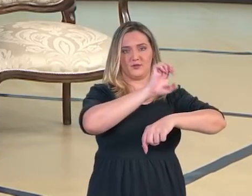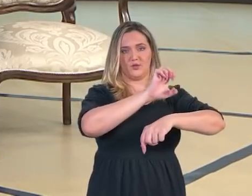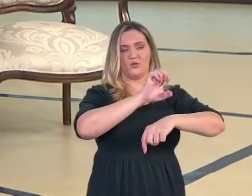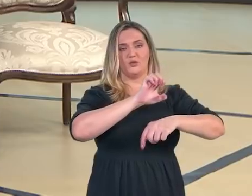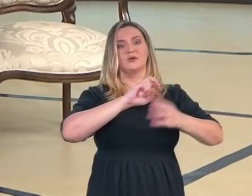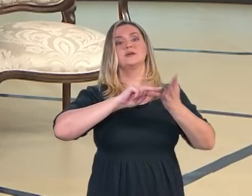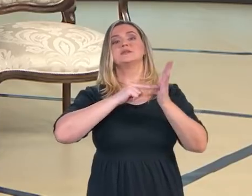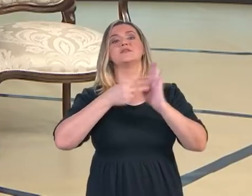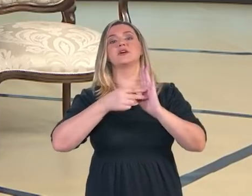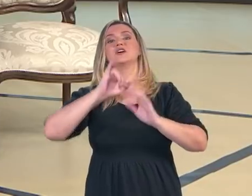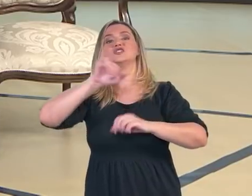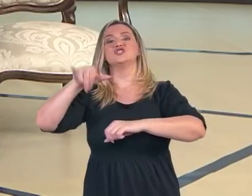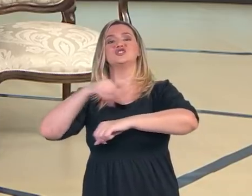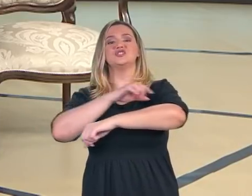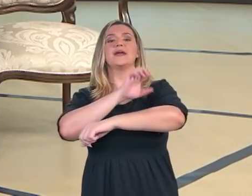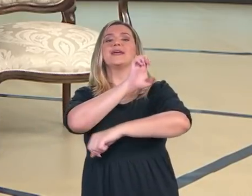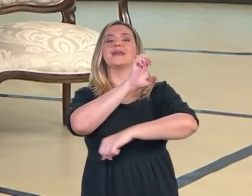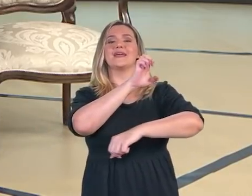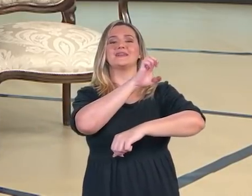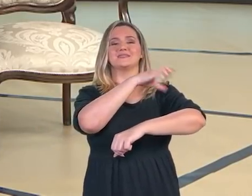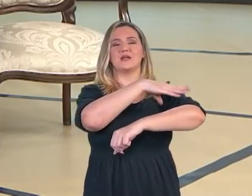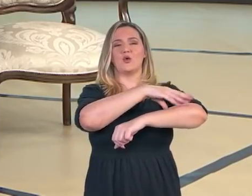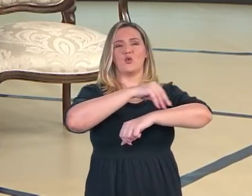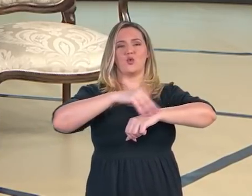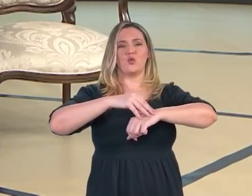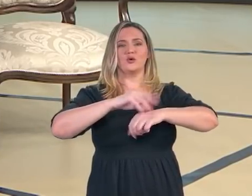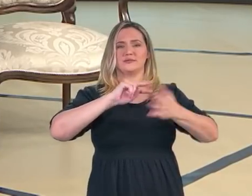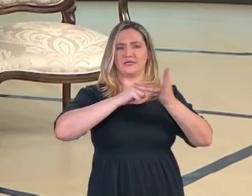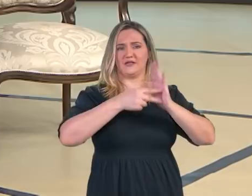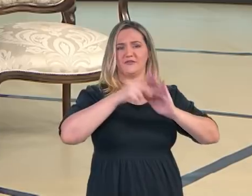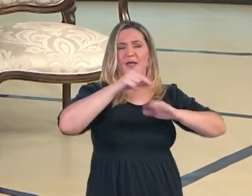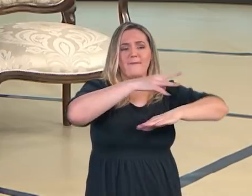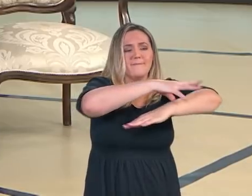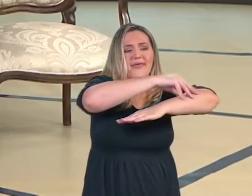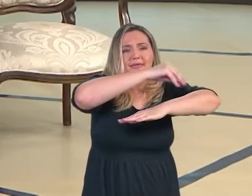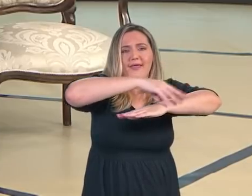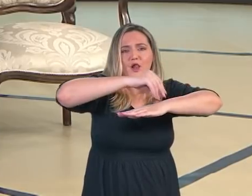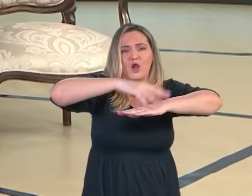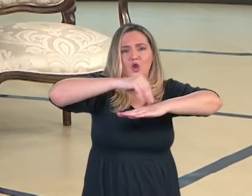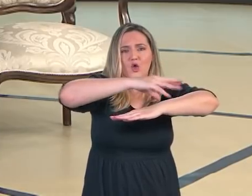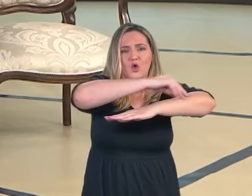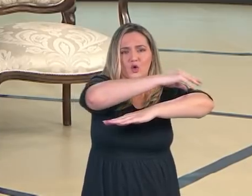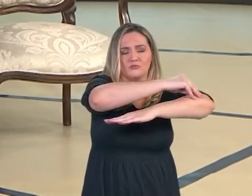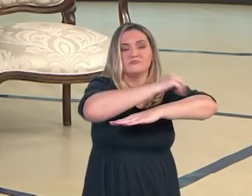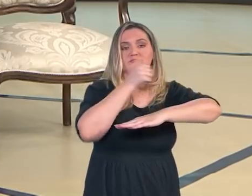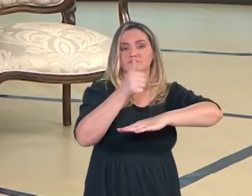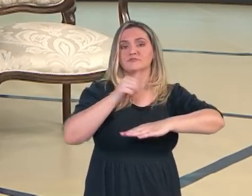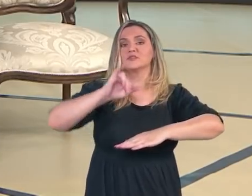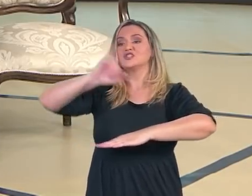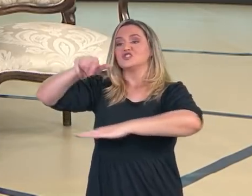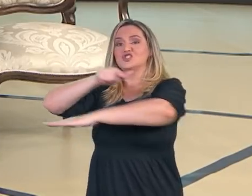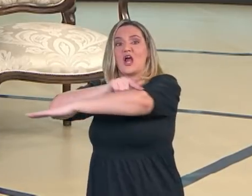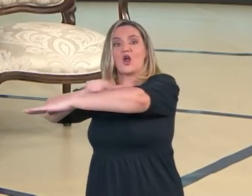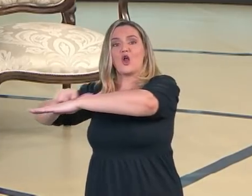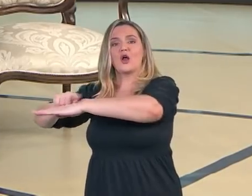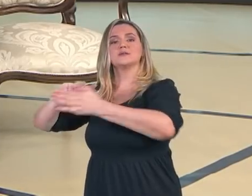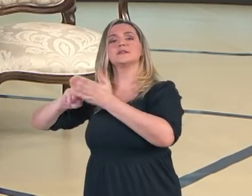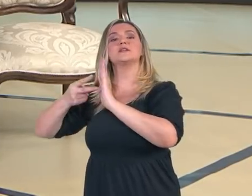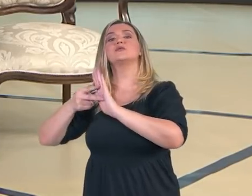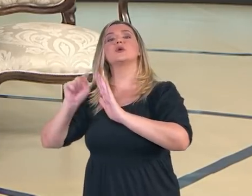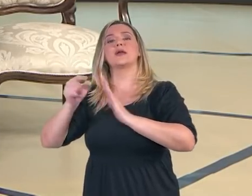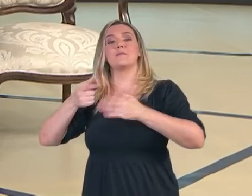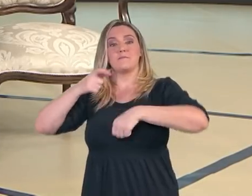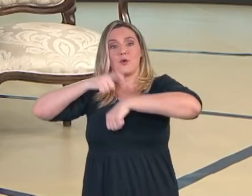queria dizer peludo, pois o menino nasceu com muitos pelos. E Jacó, nascendo com a mão agarrando o calcanhar do